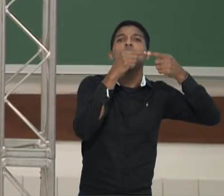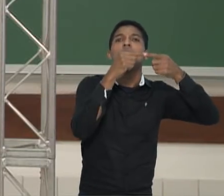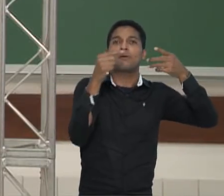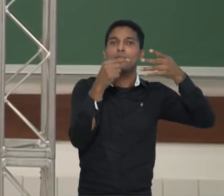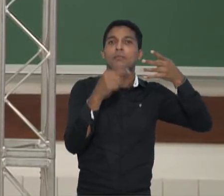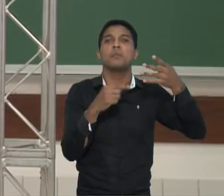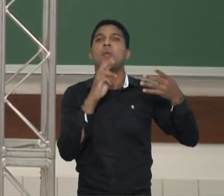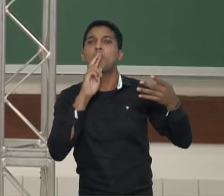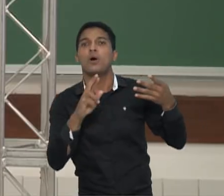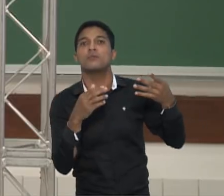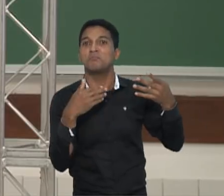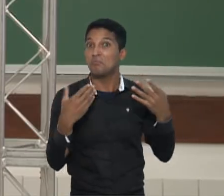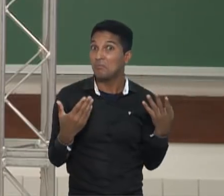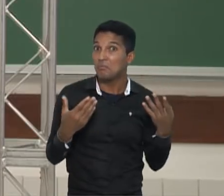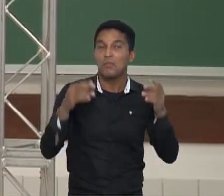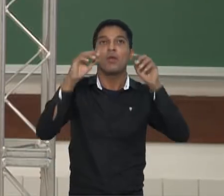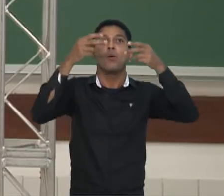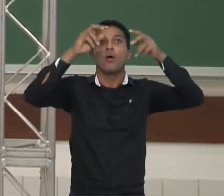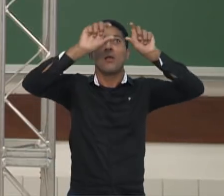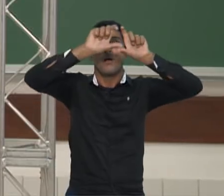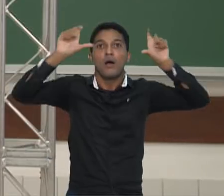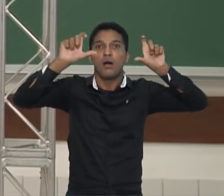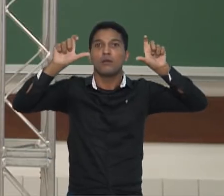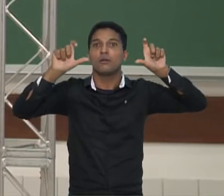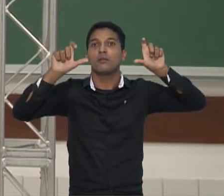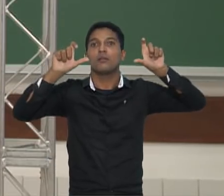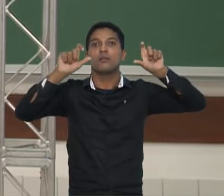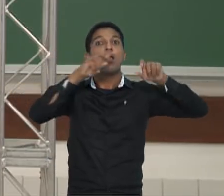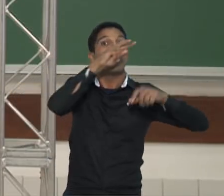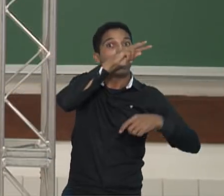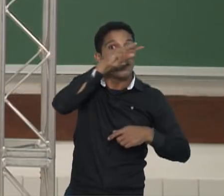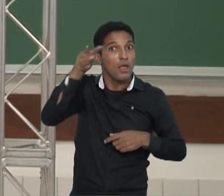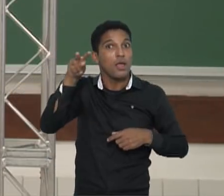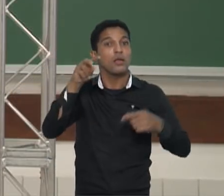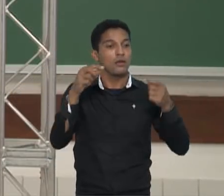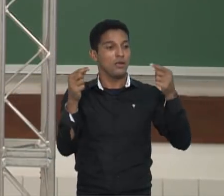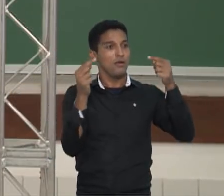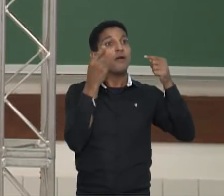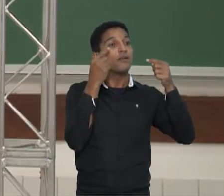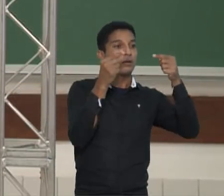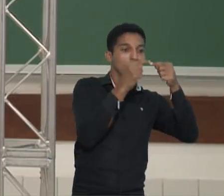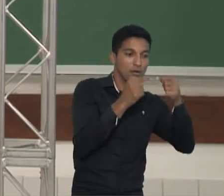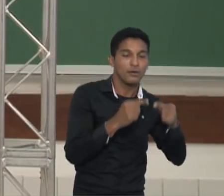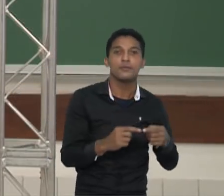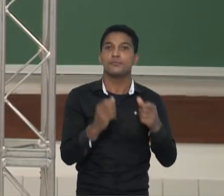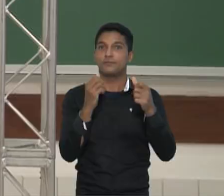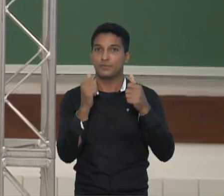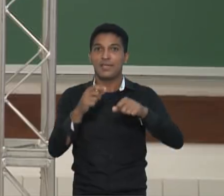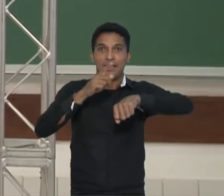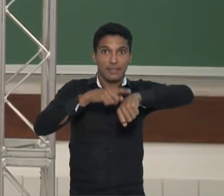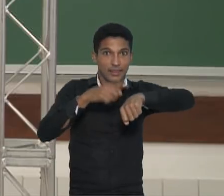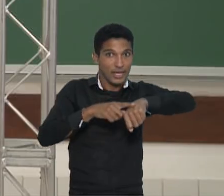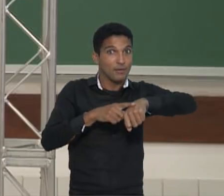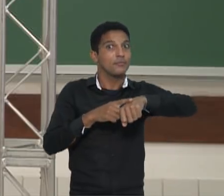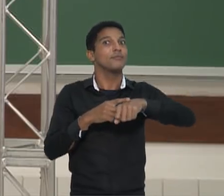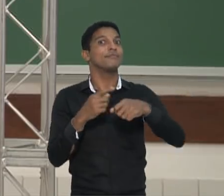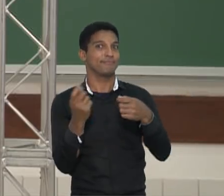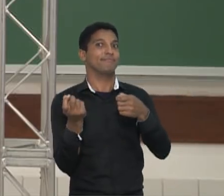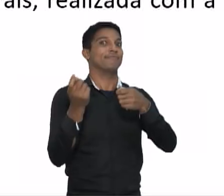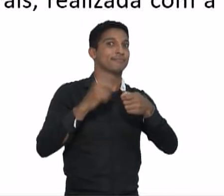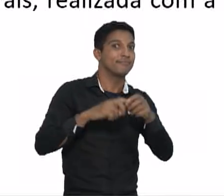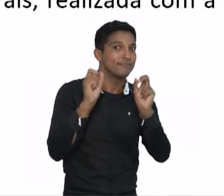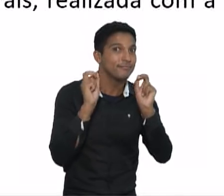para vocês lerem com mais calma. Se precisar, também pode fazer a sua pesquisa. Daqui a pouquinho nós